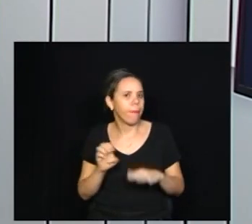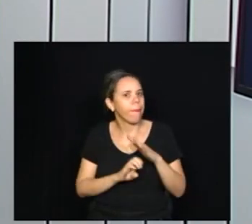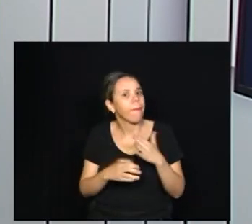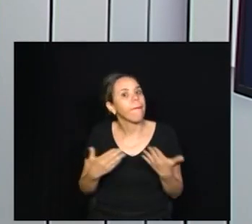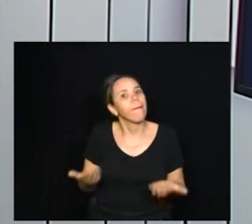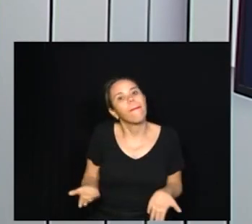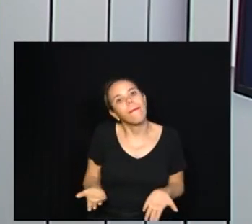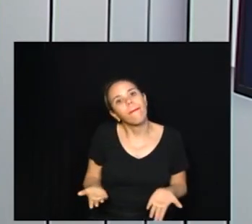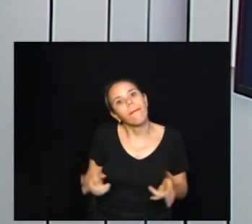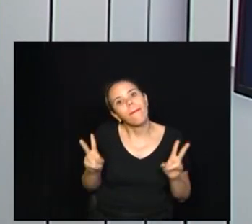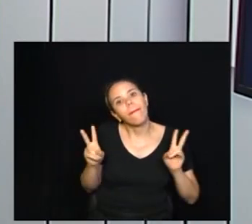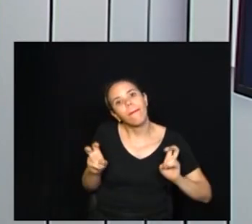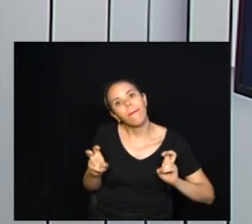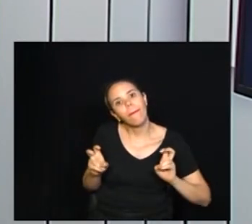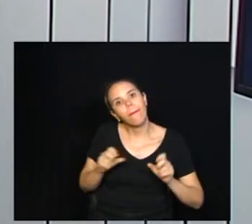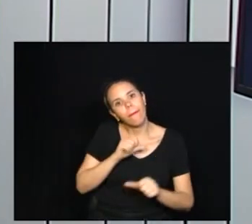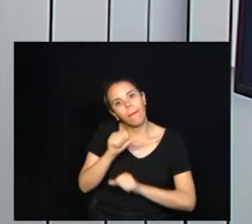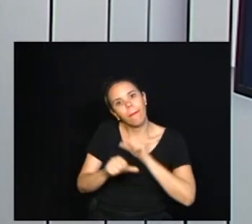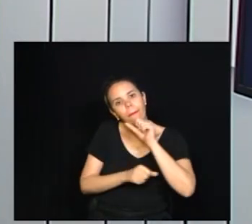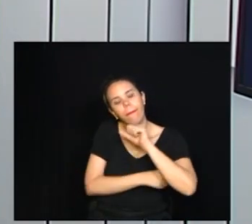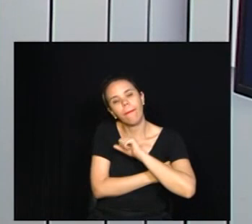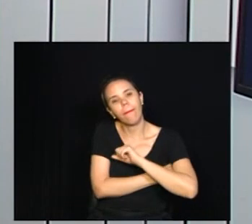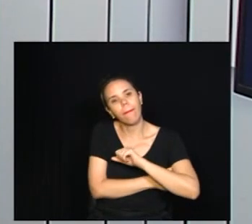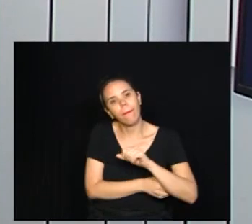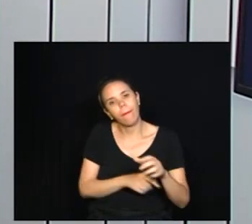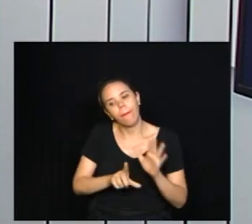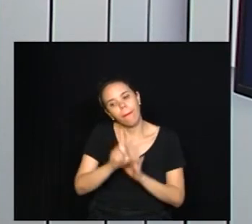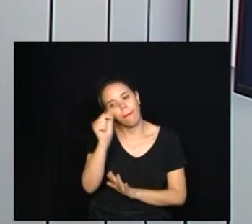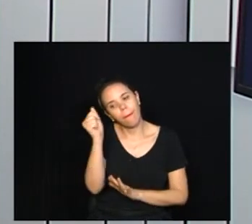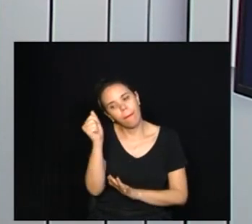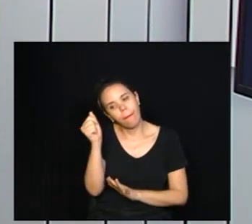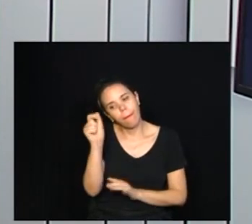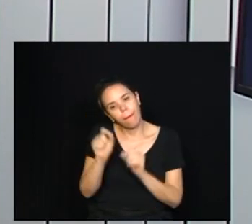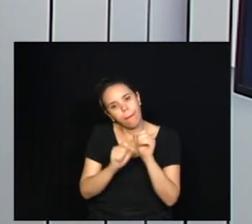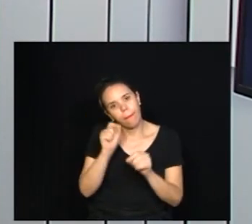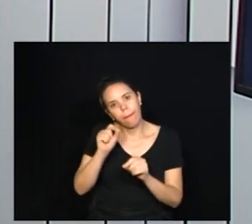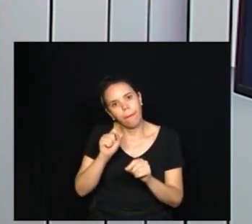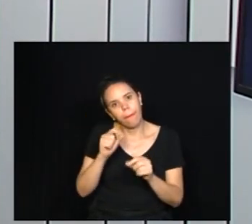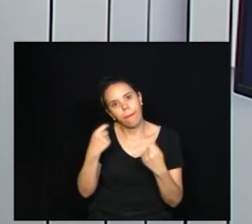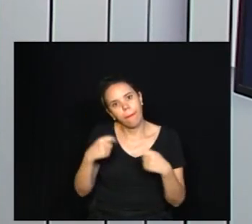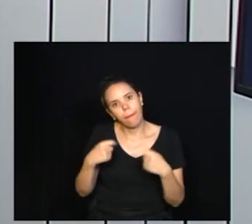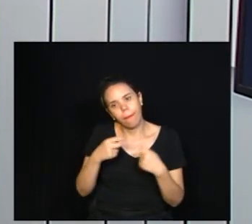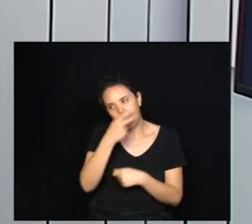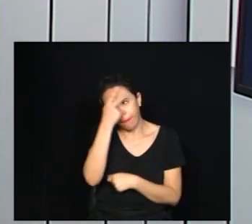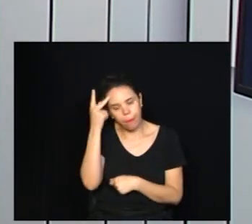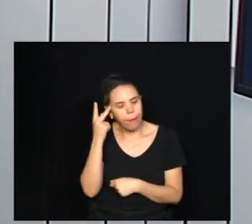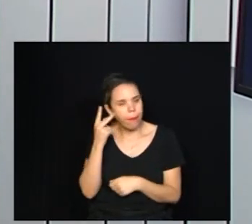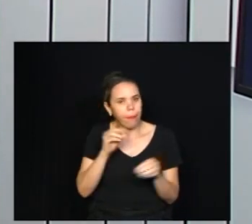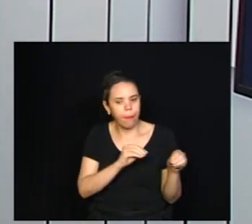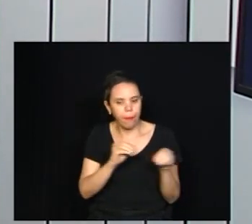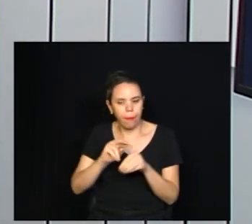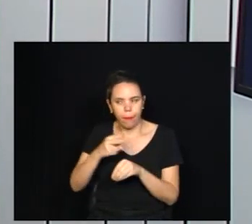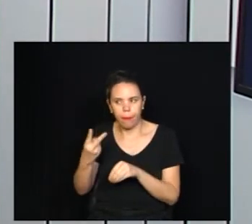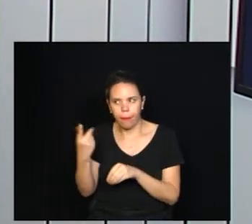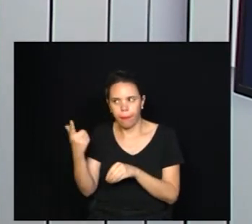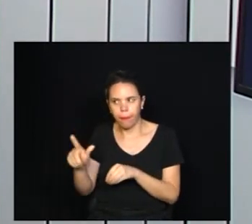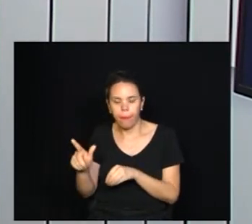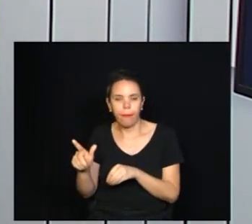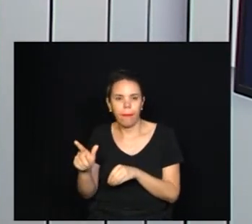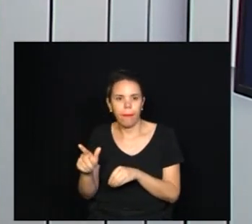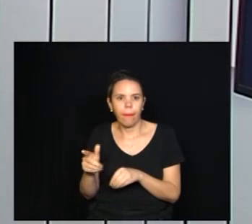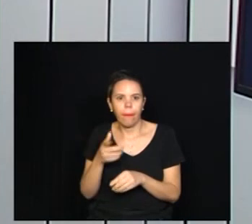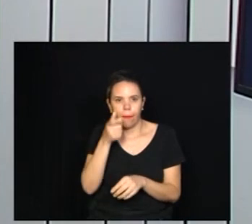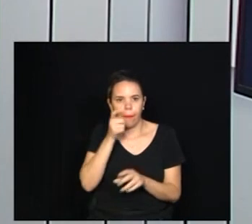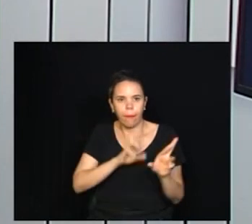microempresa? Sobre as mudanças, faturamento, o que leva à necessidade de migrar de uma para outra,